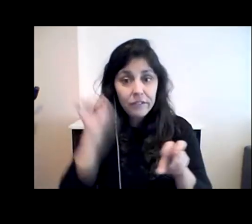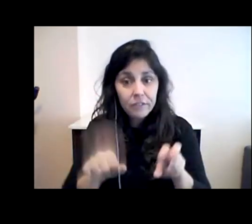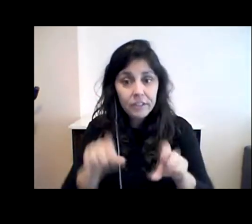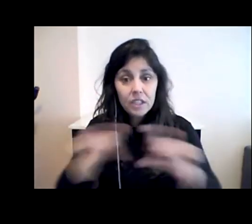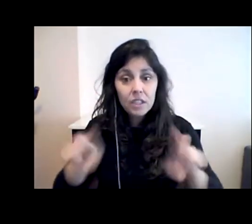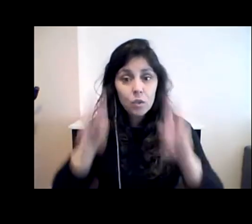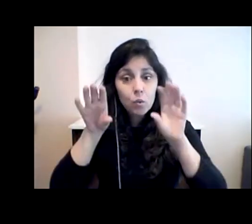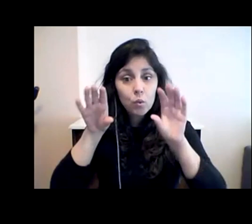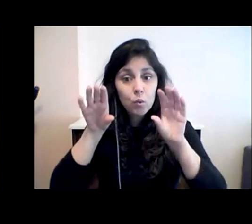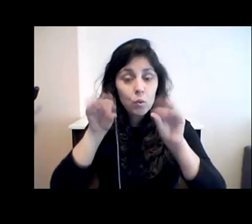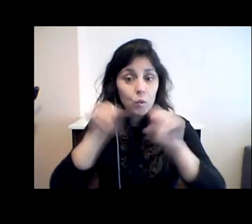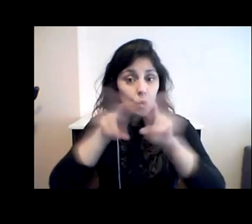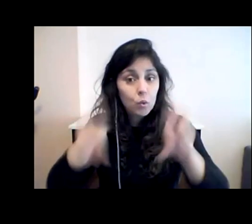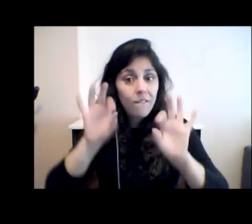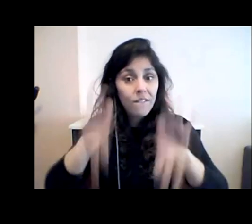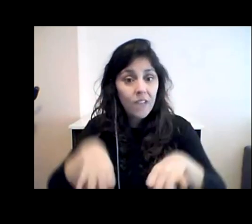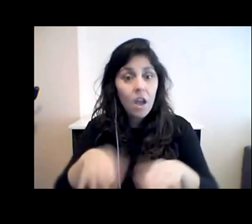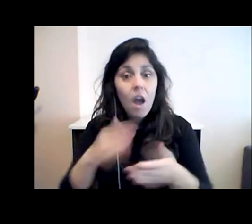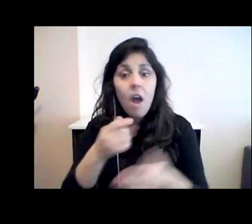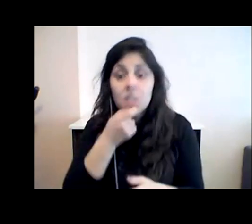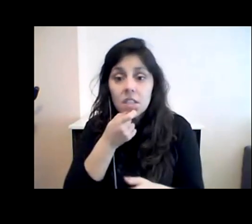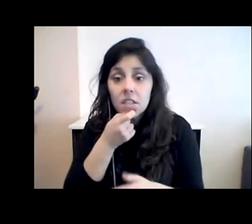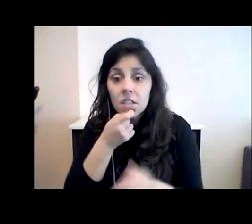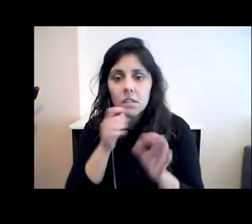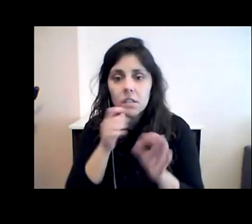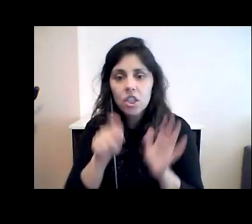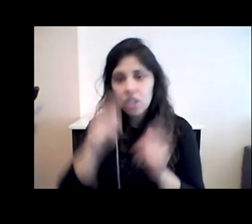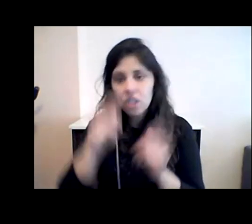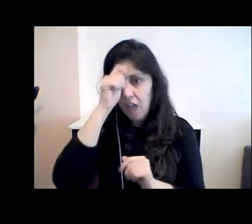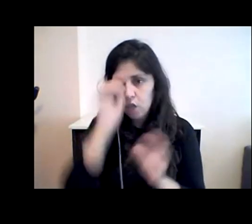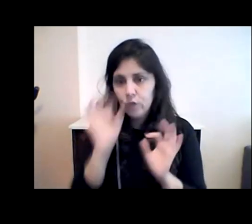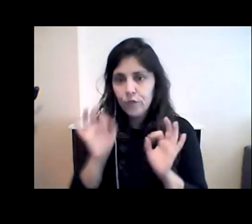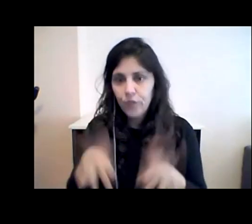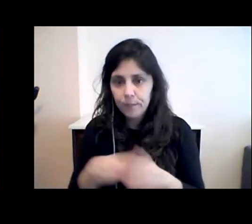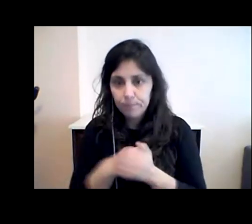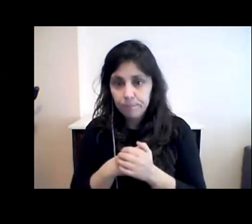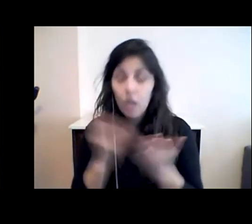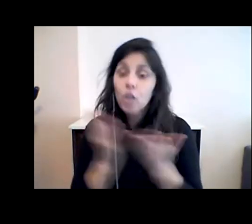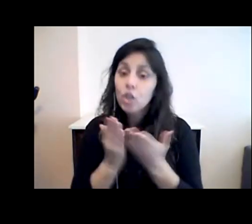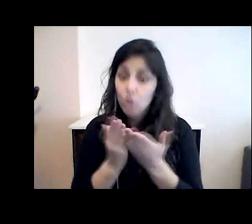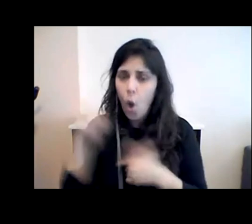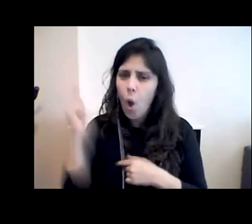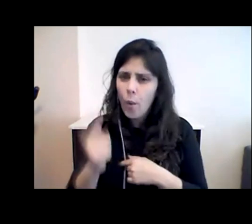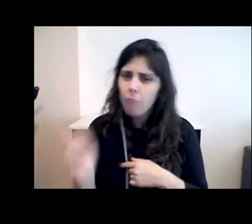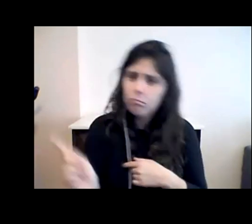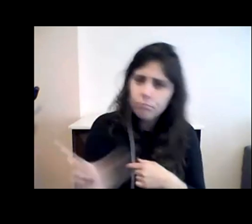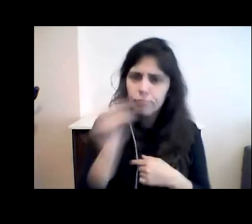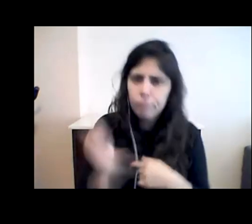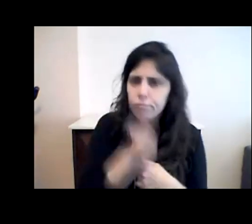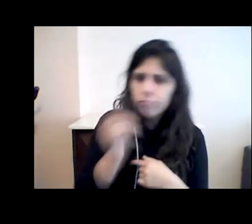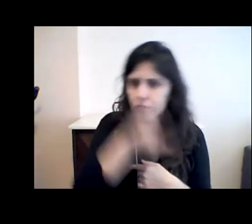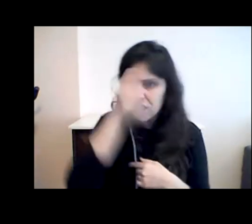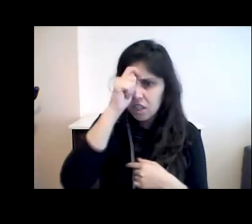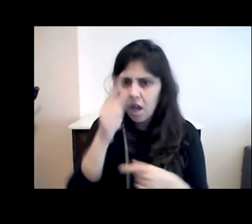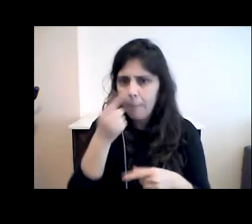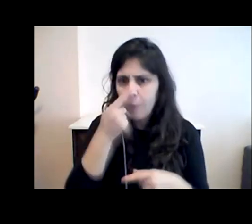concluído no momento em que acabassem o estágio. Ou seja, as escolas estavam a obrigar os alunos a irem estagiar, muitos deles para o Pingo Doce, muitos